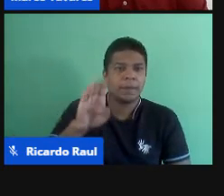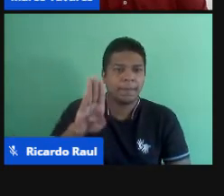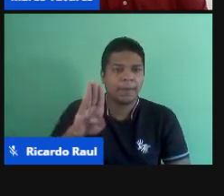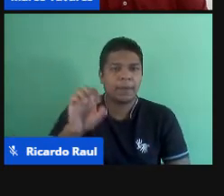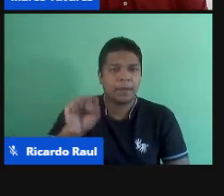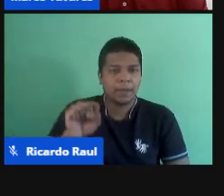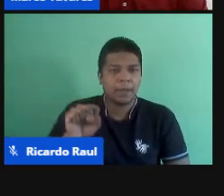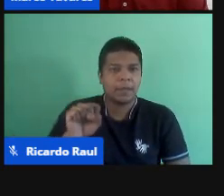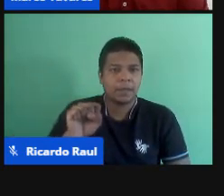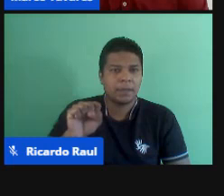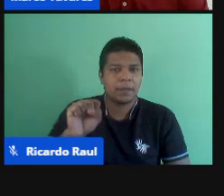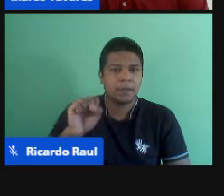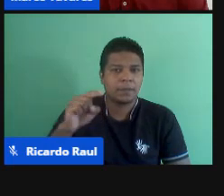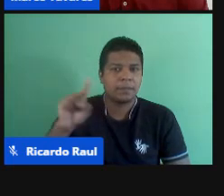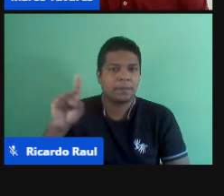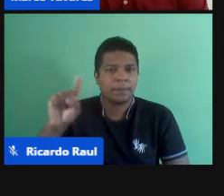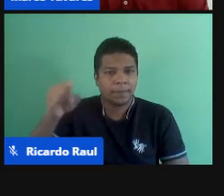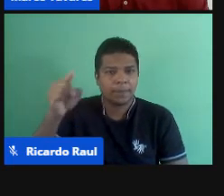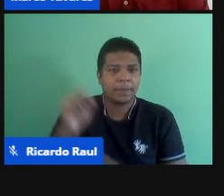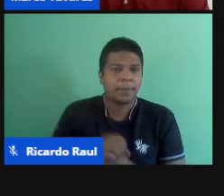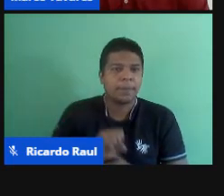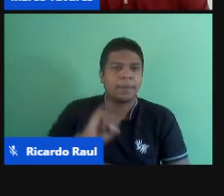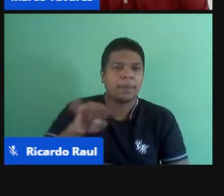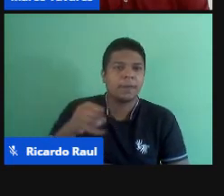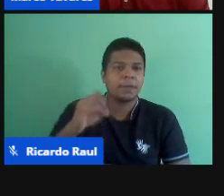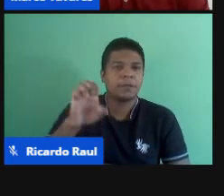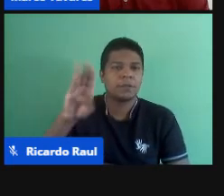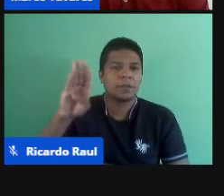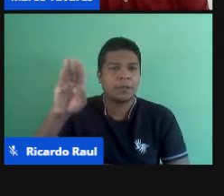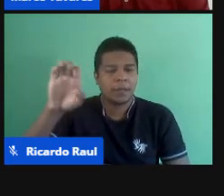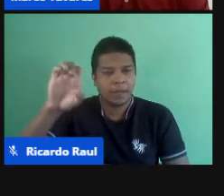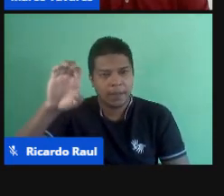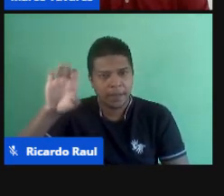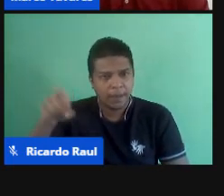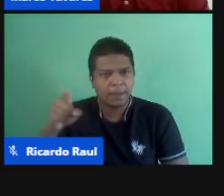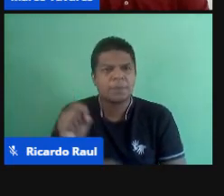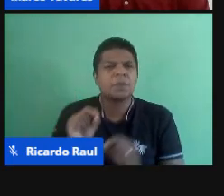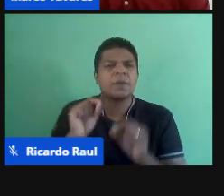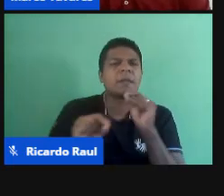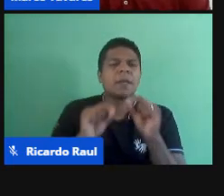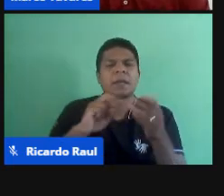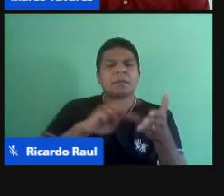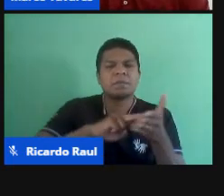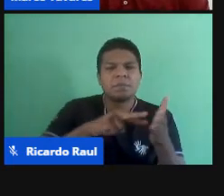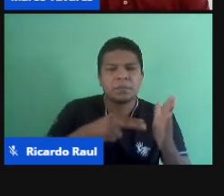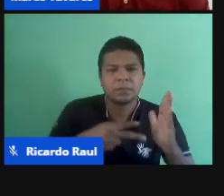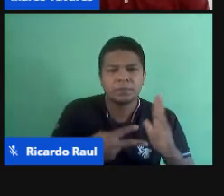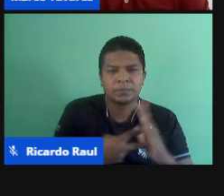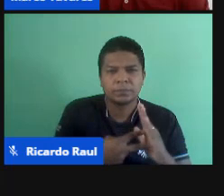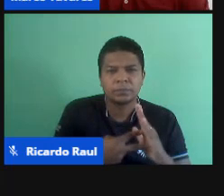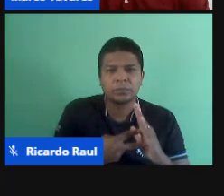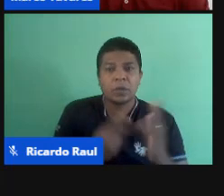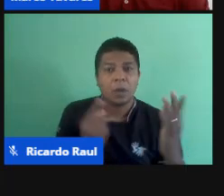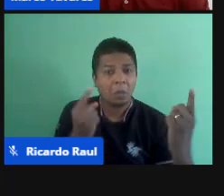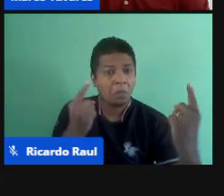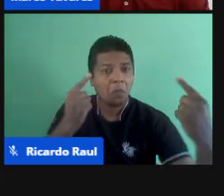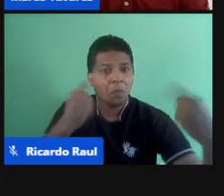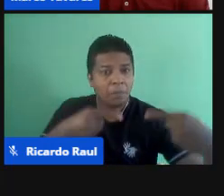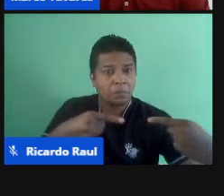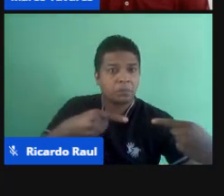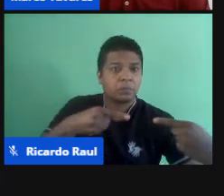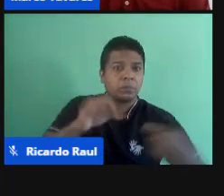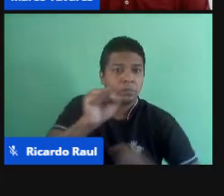JEBS com apóstrofe, né? JEBs. Bom, pois bem, o que eram os JEBs? Era uma competição